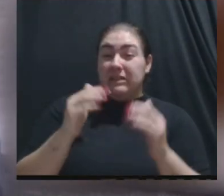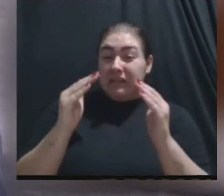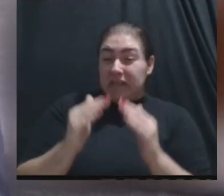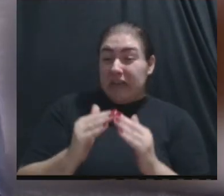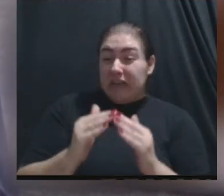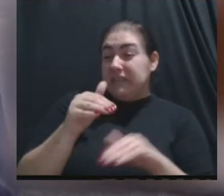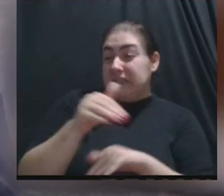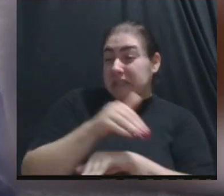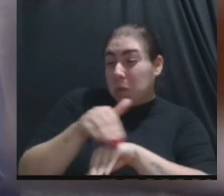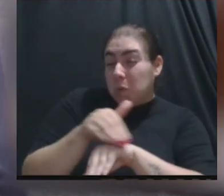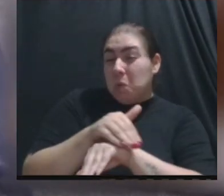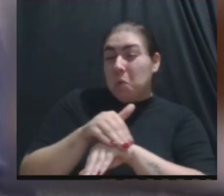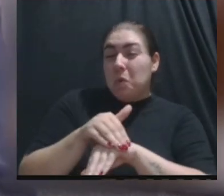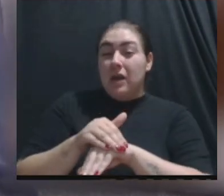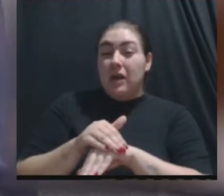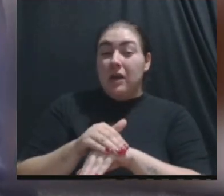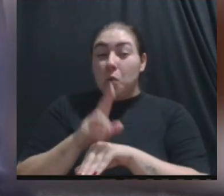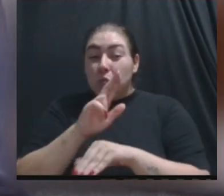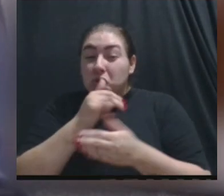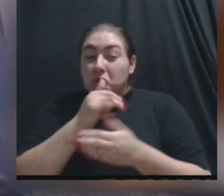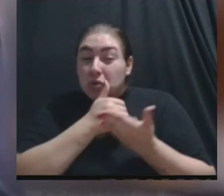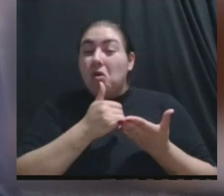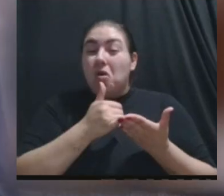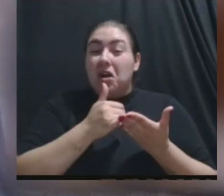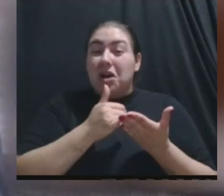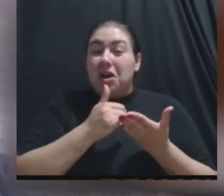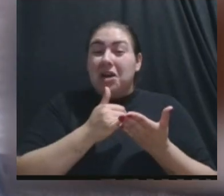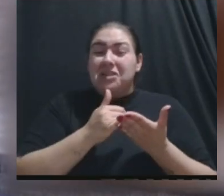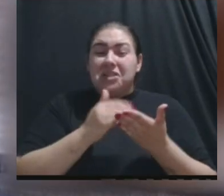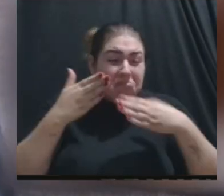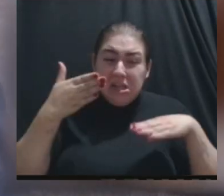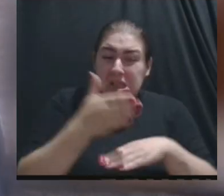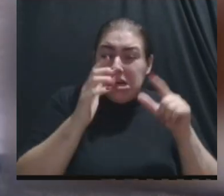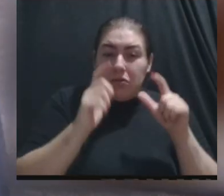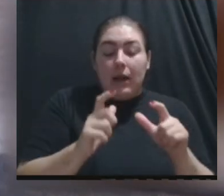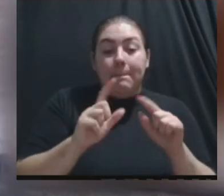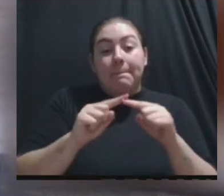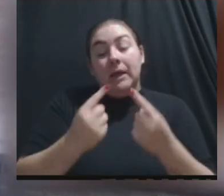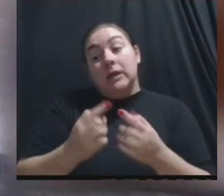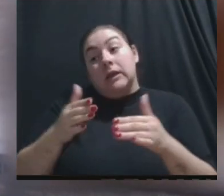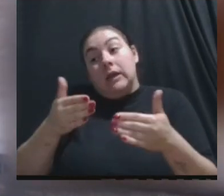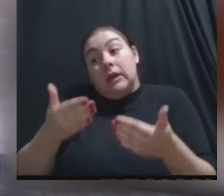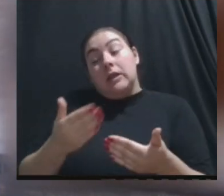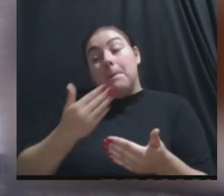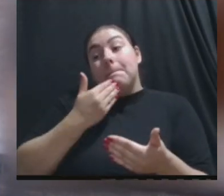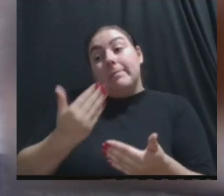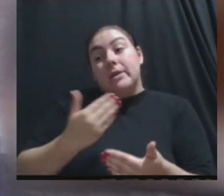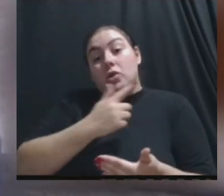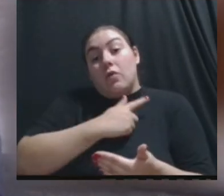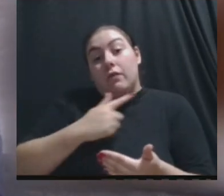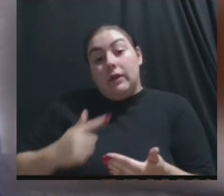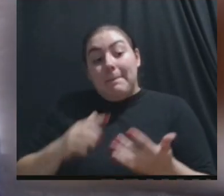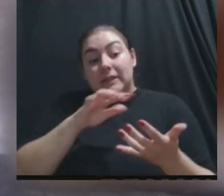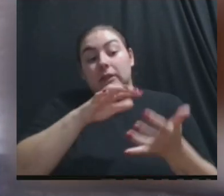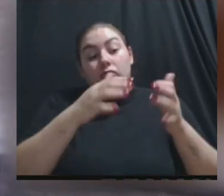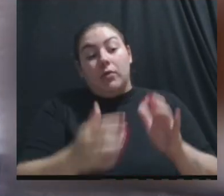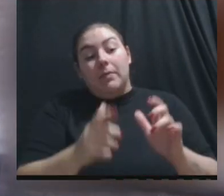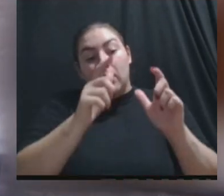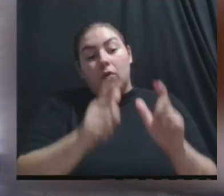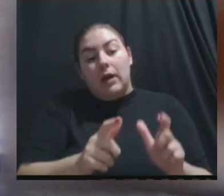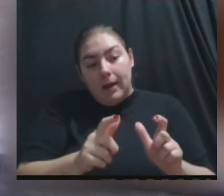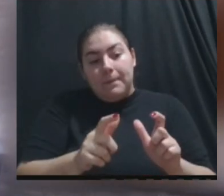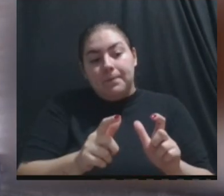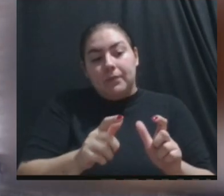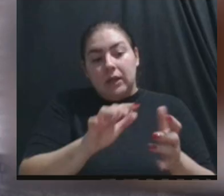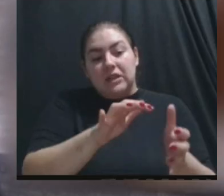veio essa sugestão ao governador para que transforme aquilo numa ETEC, considerando que educação é